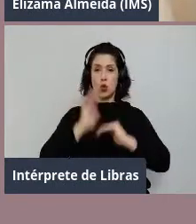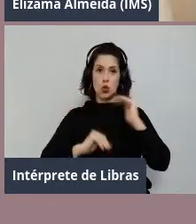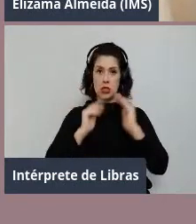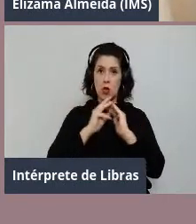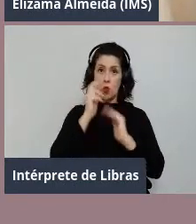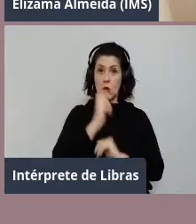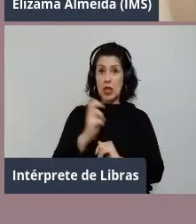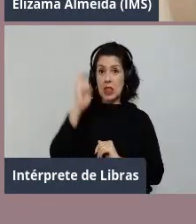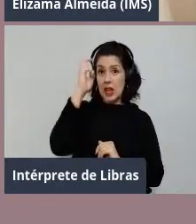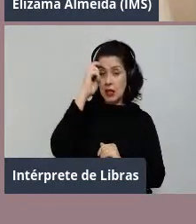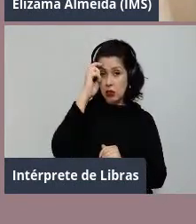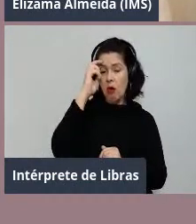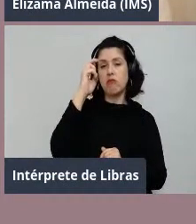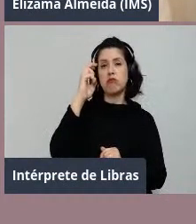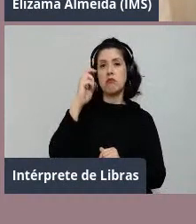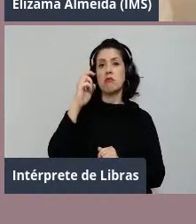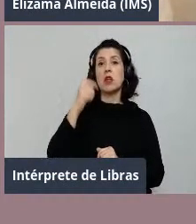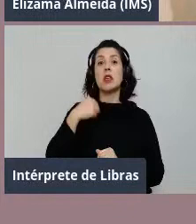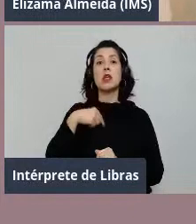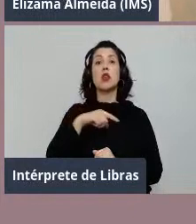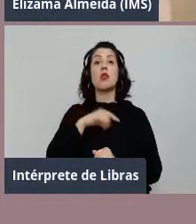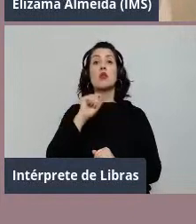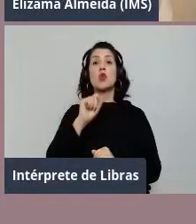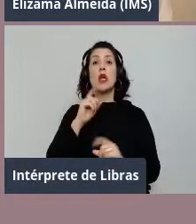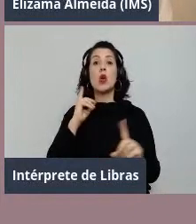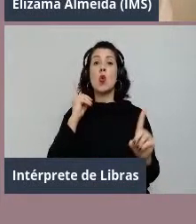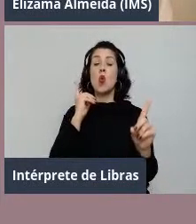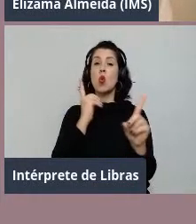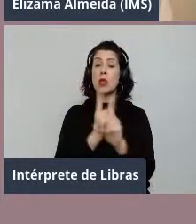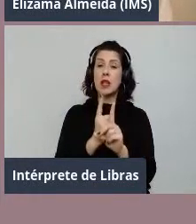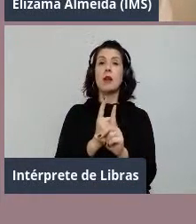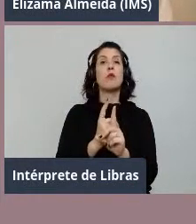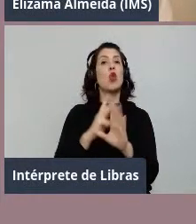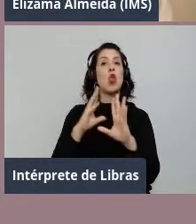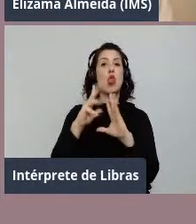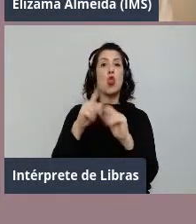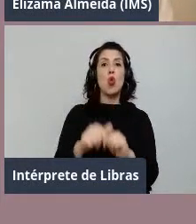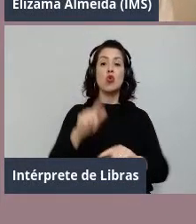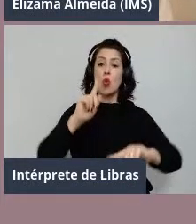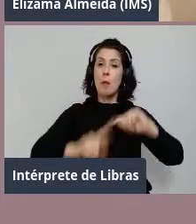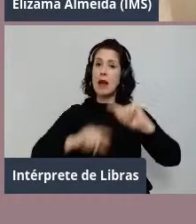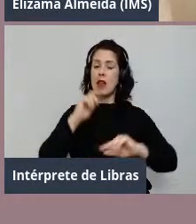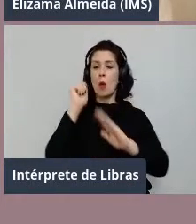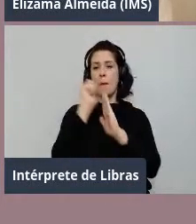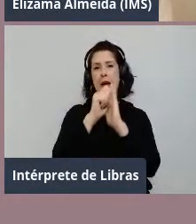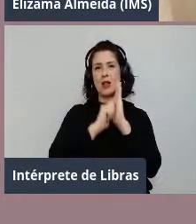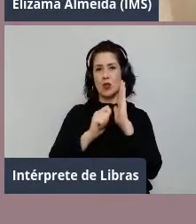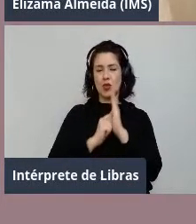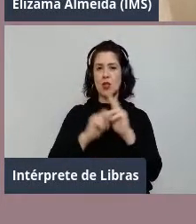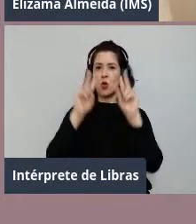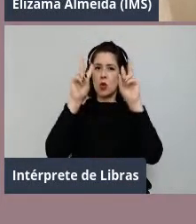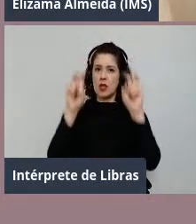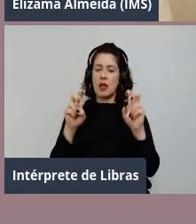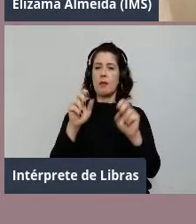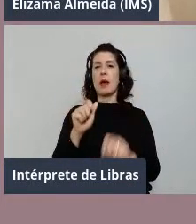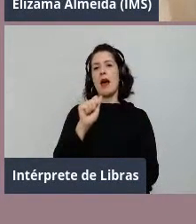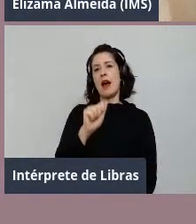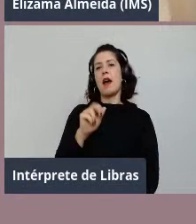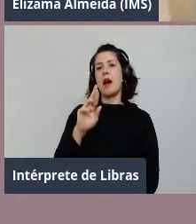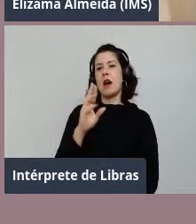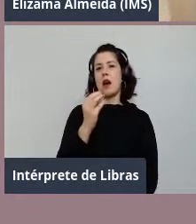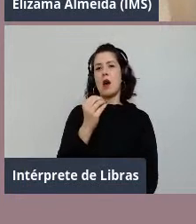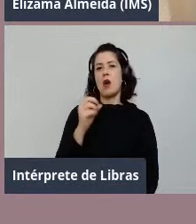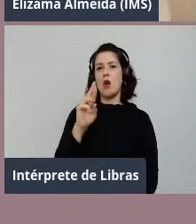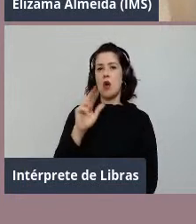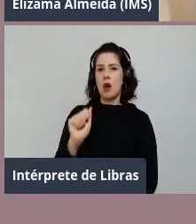produção intelectual, que estão os manuscritos da Hora da Estrela. São cerca